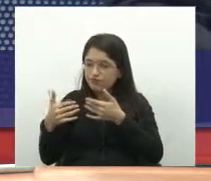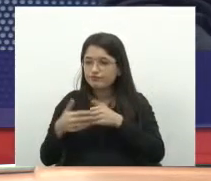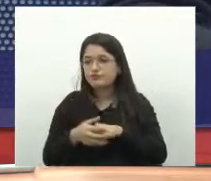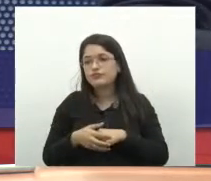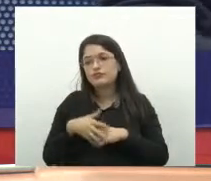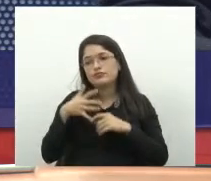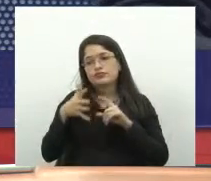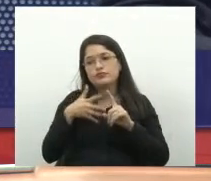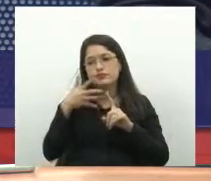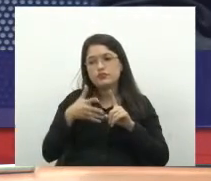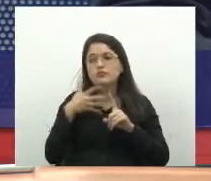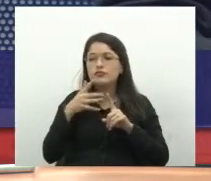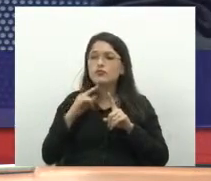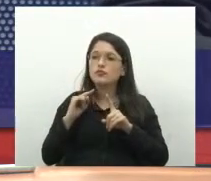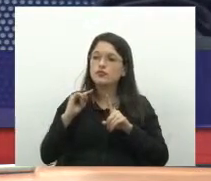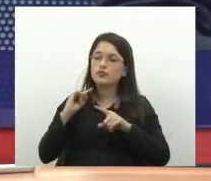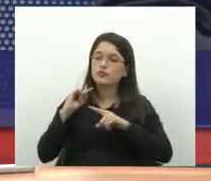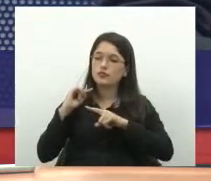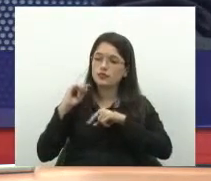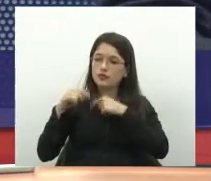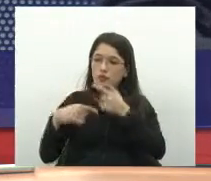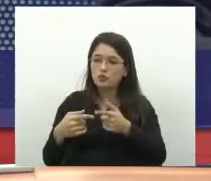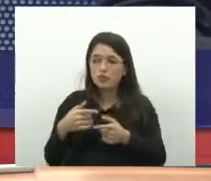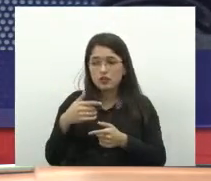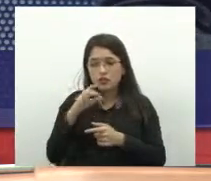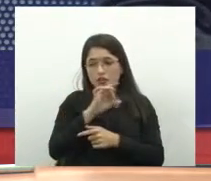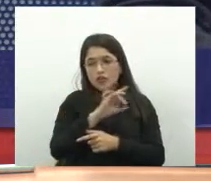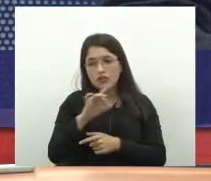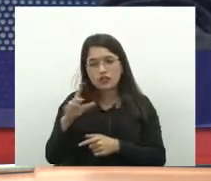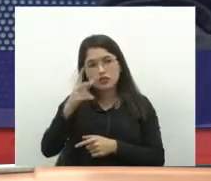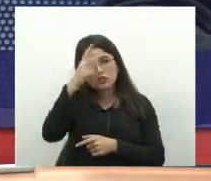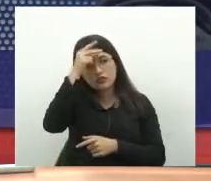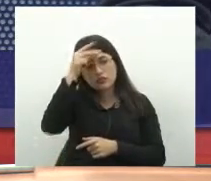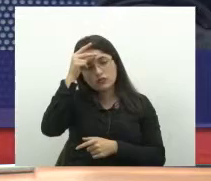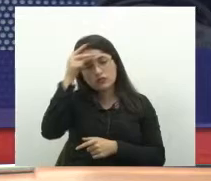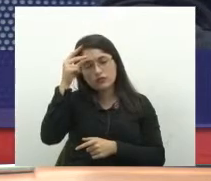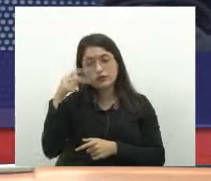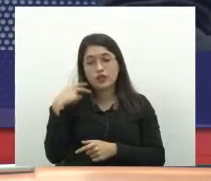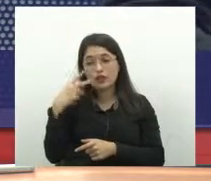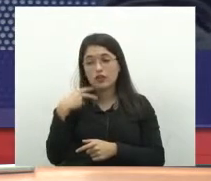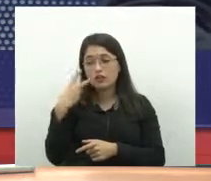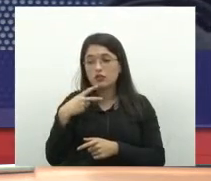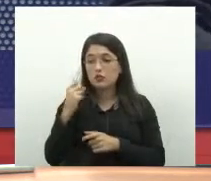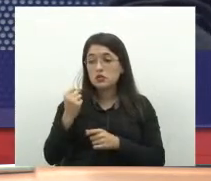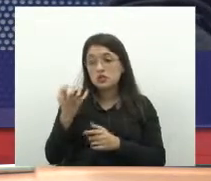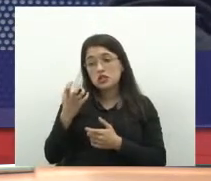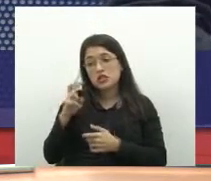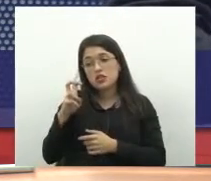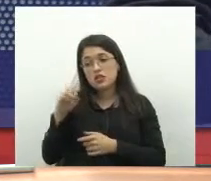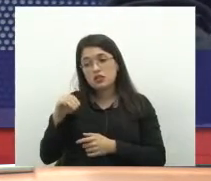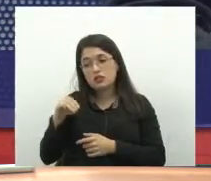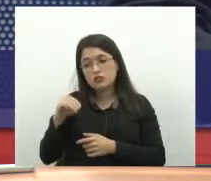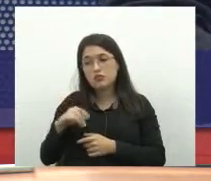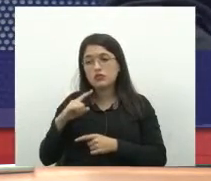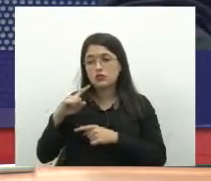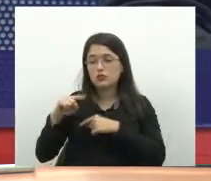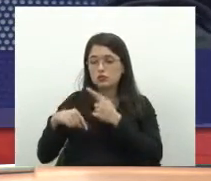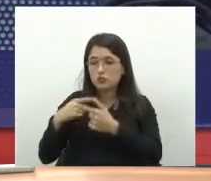Em seguida, será aberta a palavra aos vereadores, caso queiram, por 5 minutos, e os